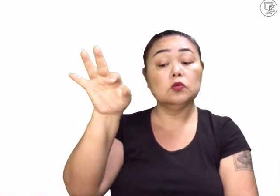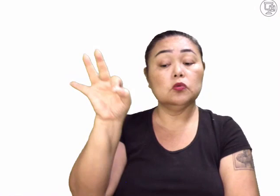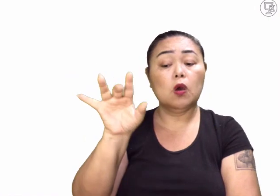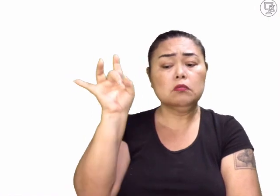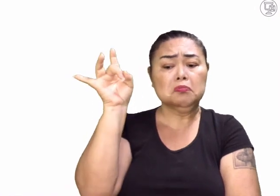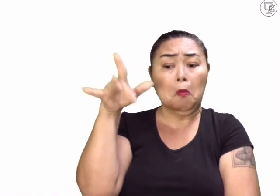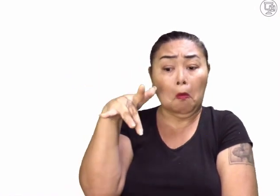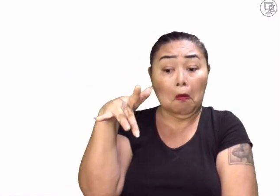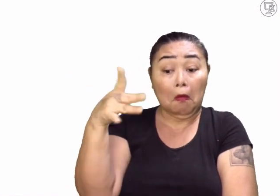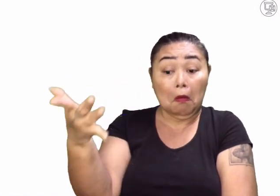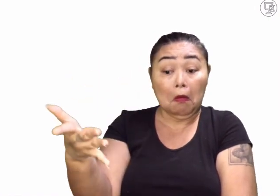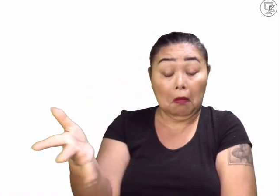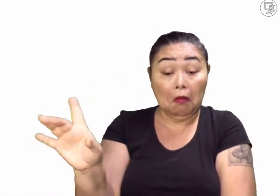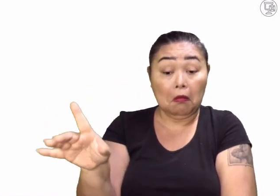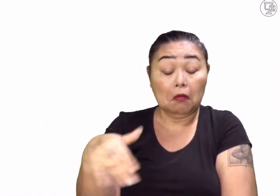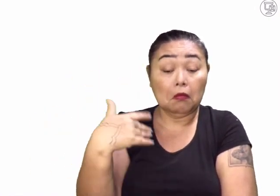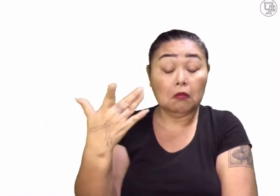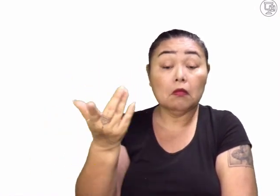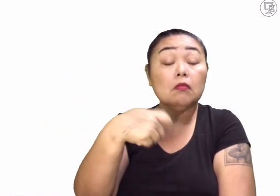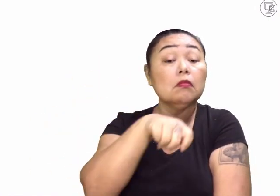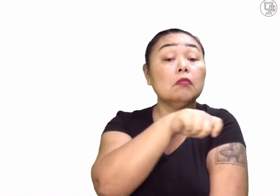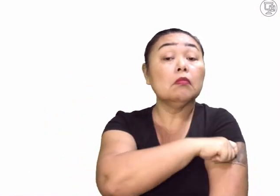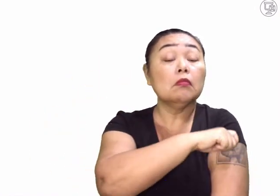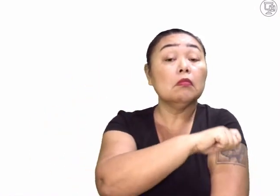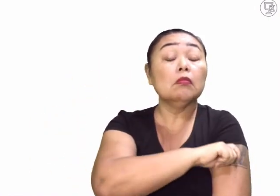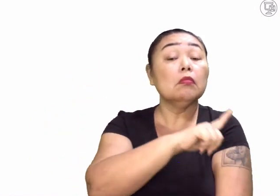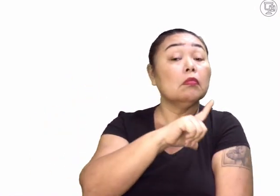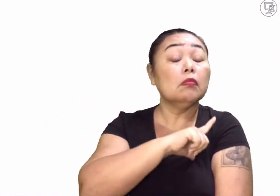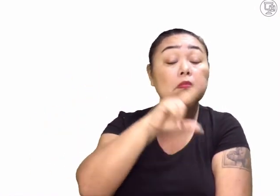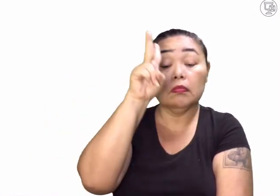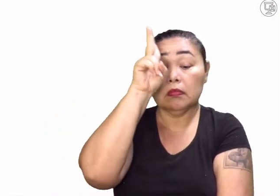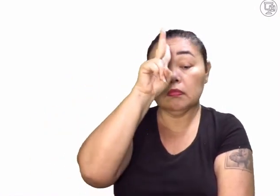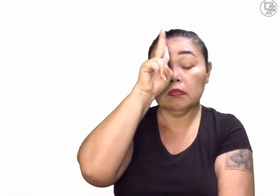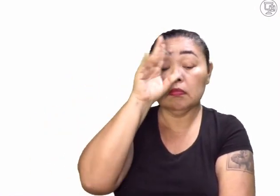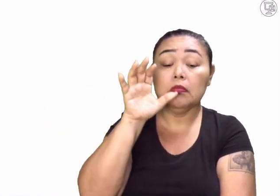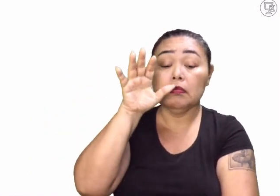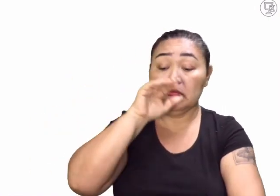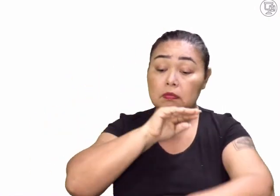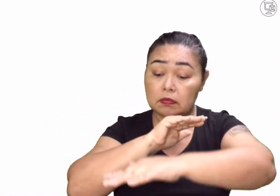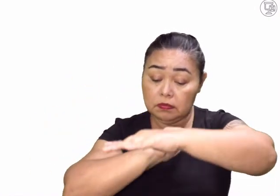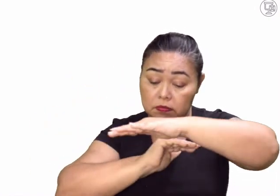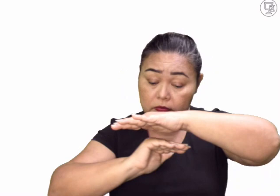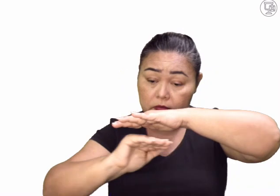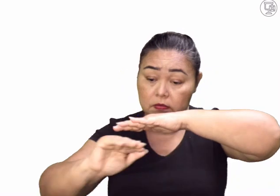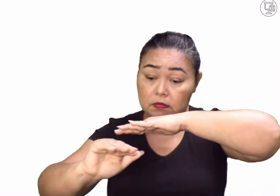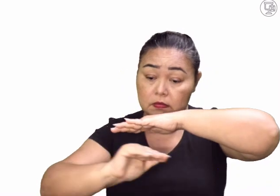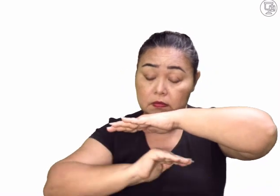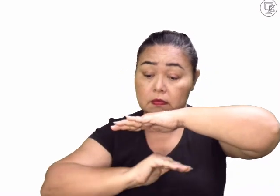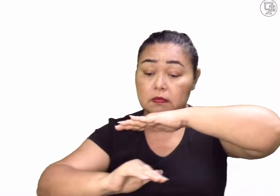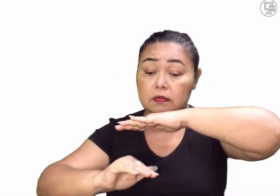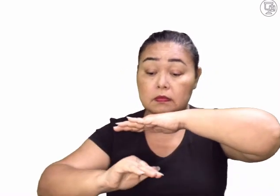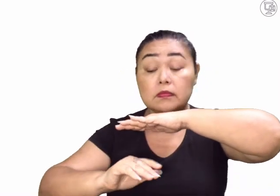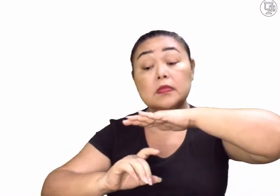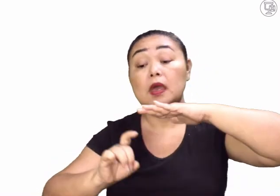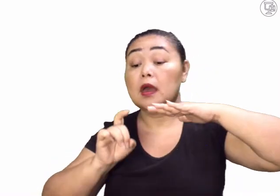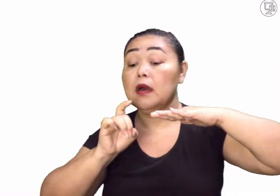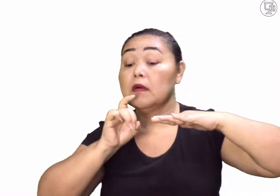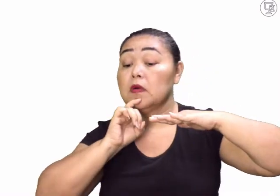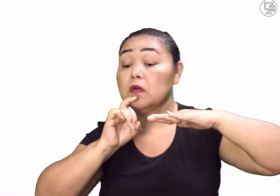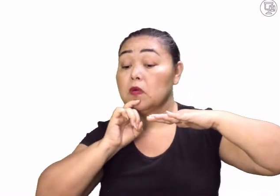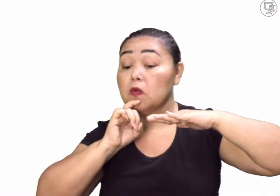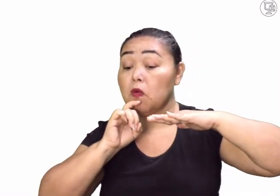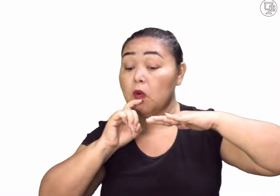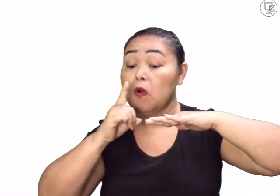7%. Exatamente. E aí o aluno tem que lembrar o seguinte, ó, depósito subterrâneo. E aí a gente tem água congelada.